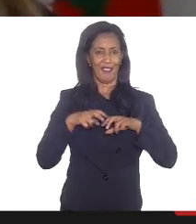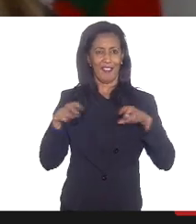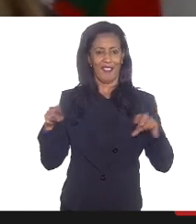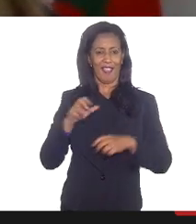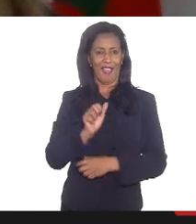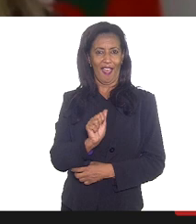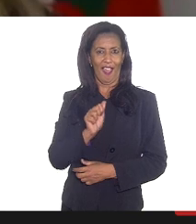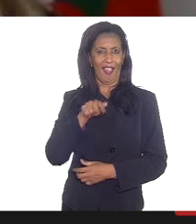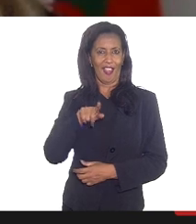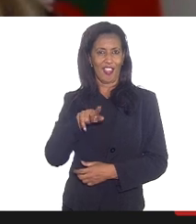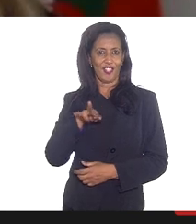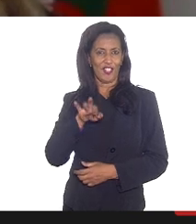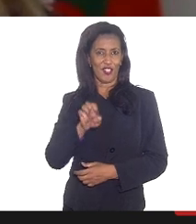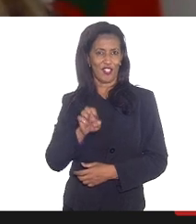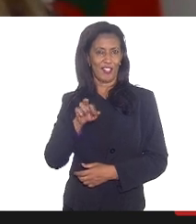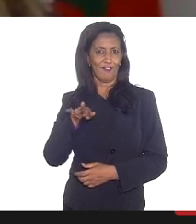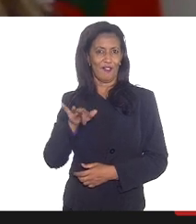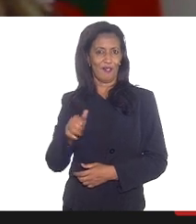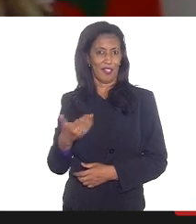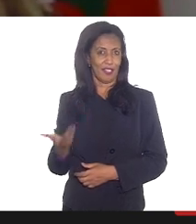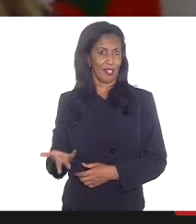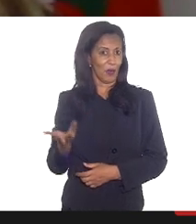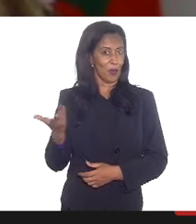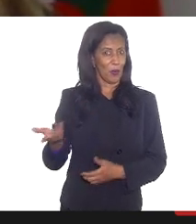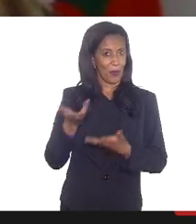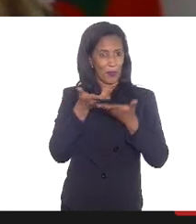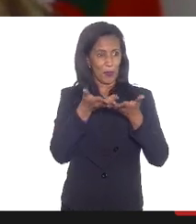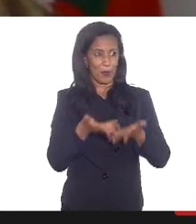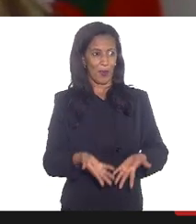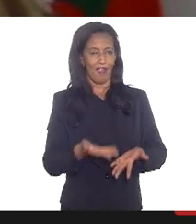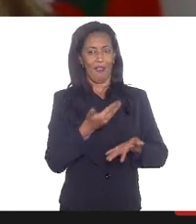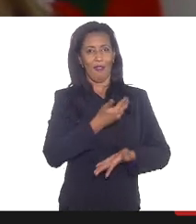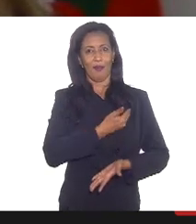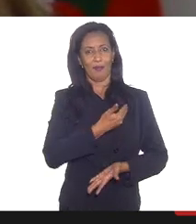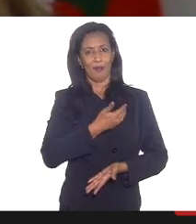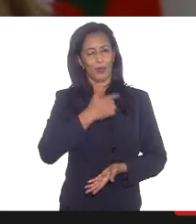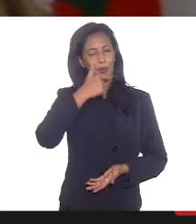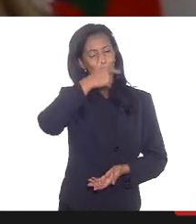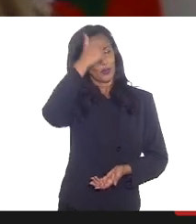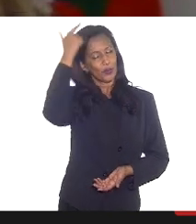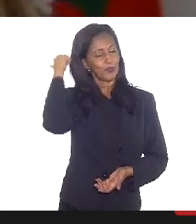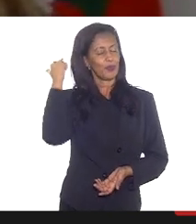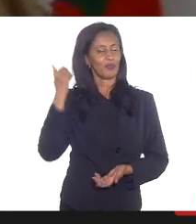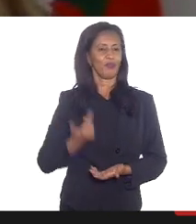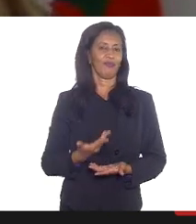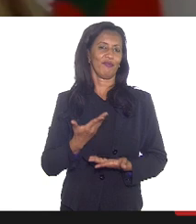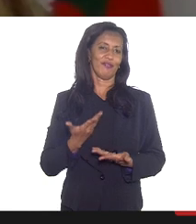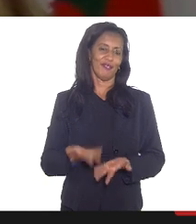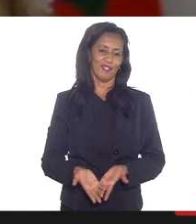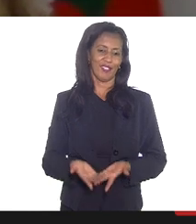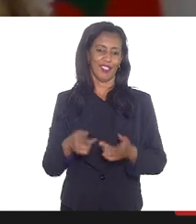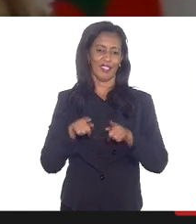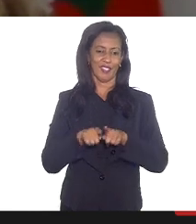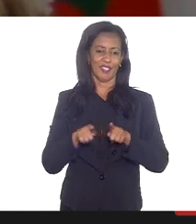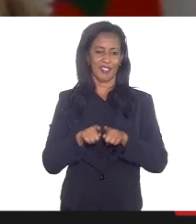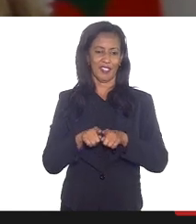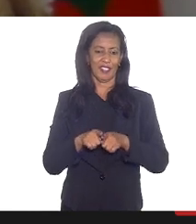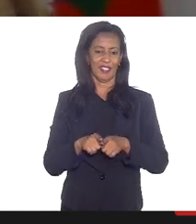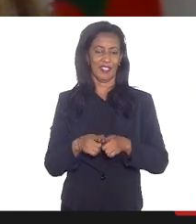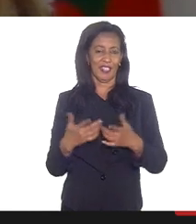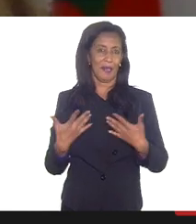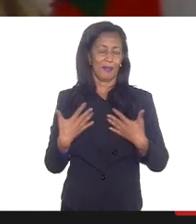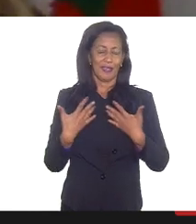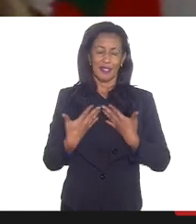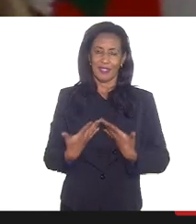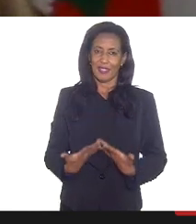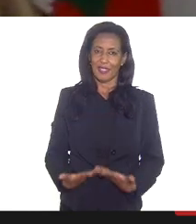Alexandre Freitas, com relação à homenagem ao nosso querido Luiz Paulo. Fica aqui também já a minha